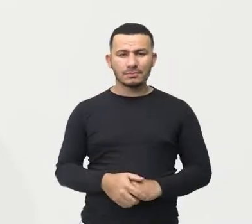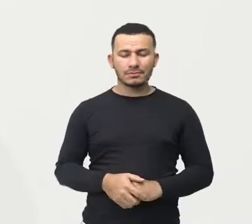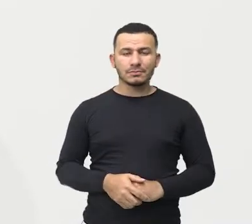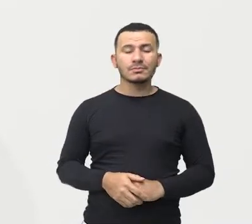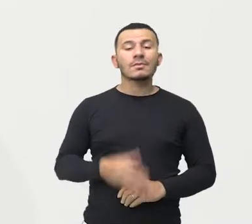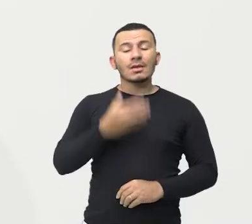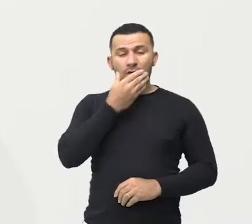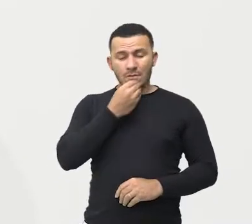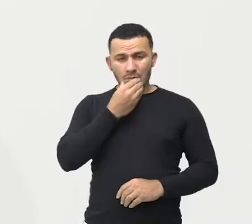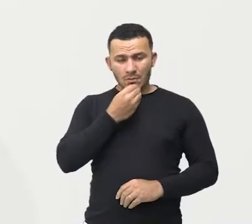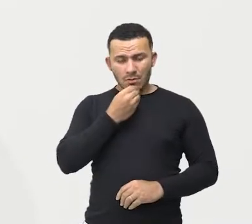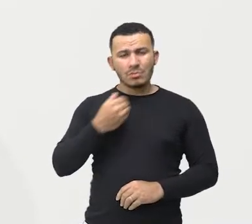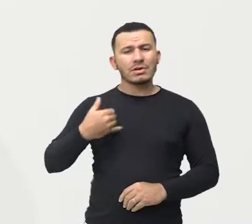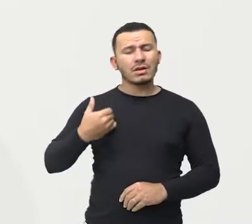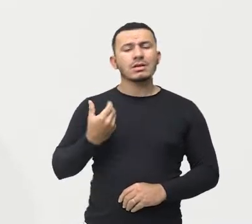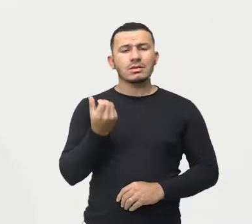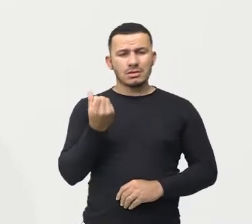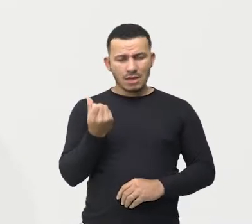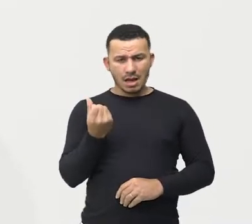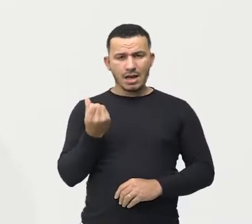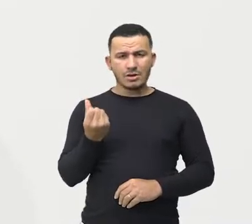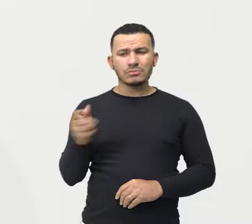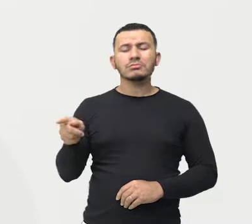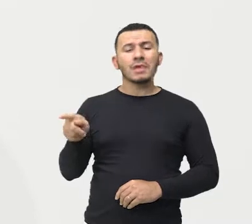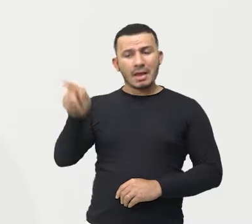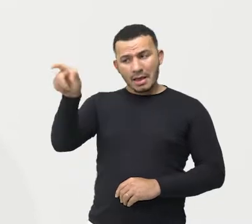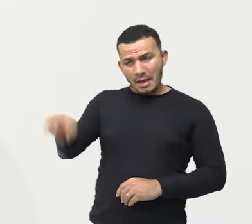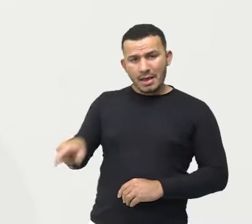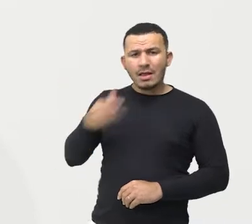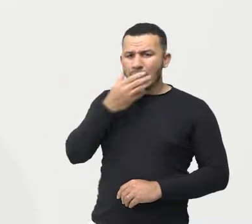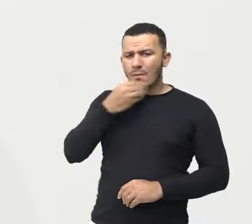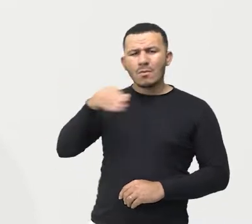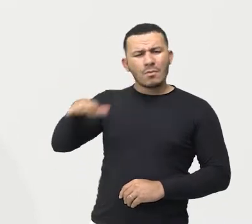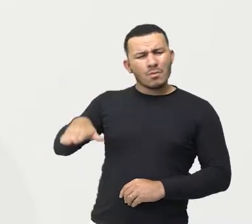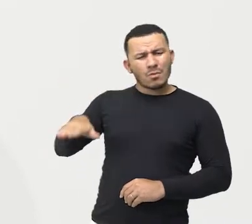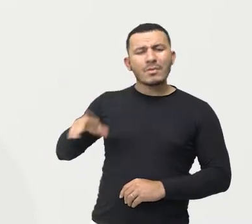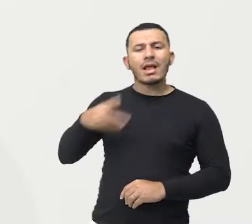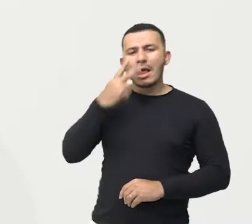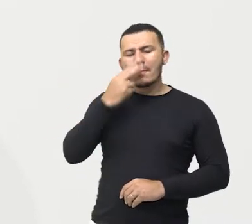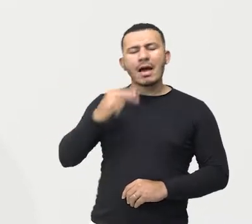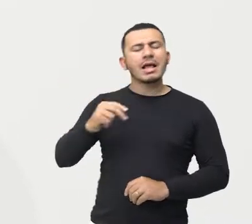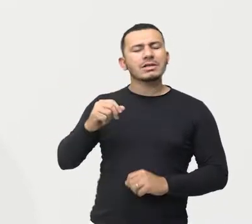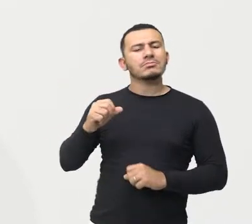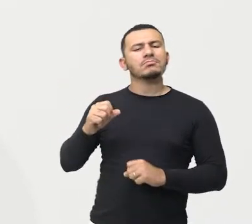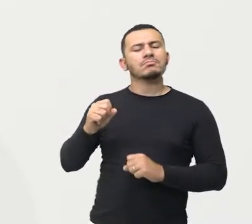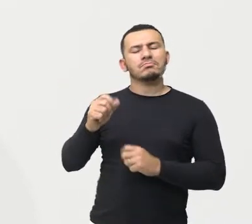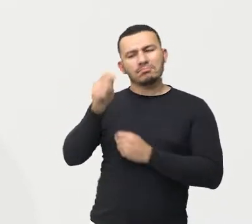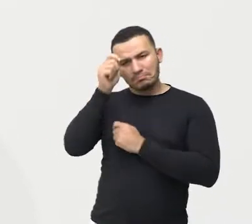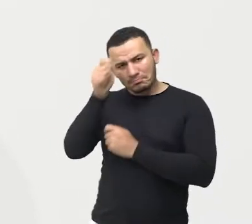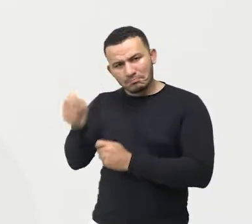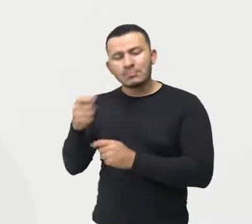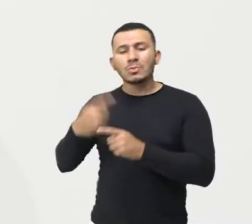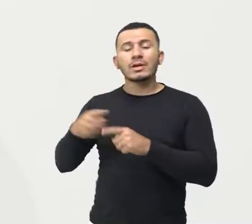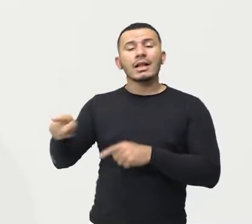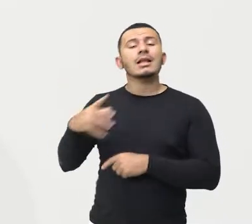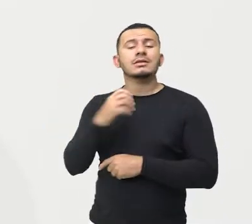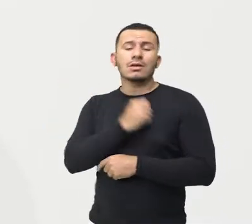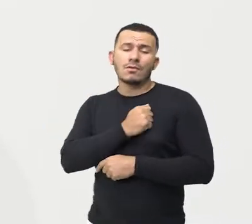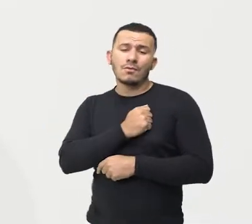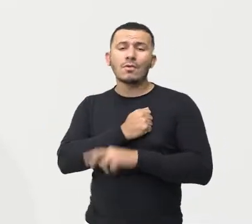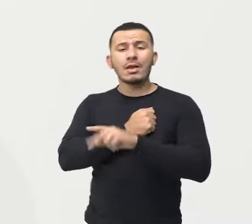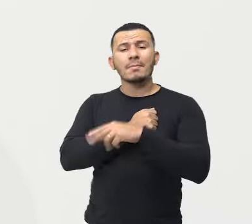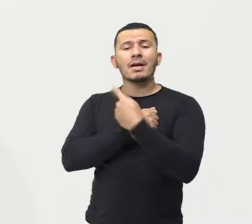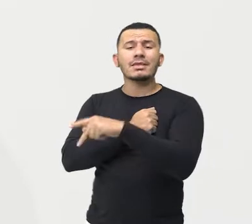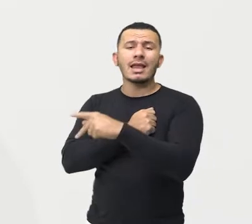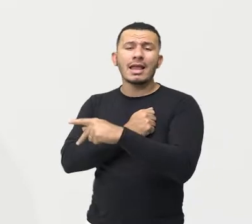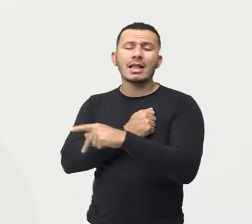Um menino de apenas 6 anos está sendo considerado um herói por salvar a vida de sua irmã mais